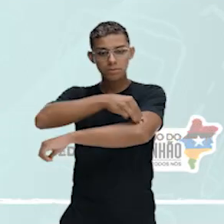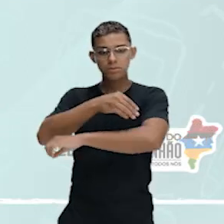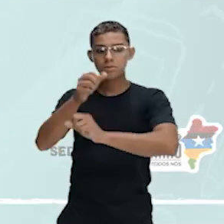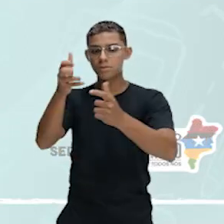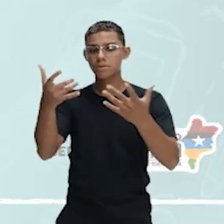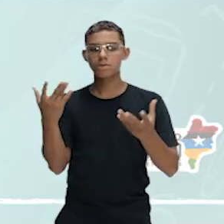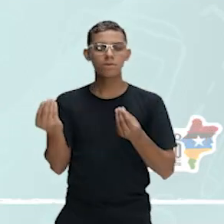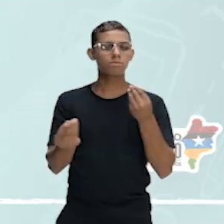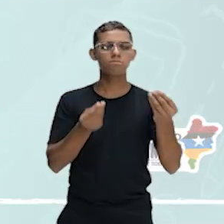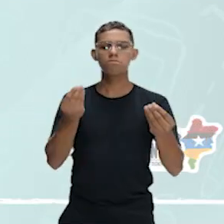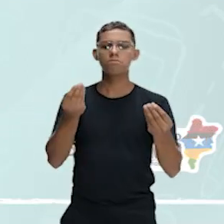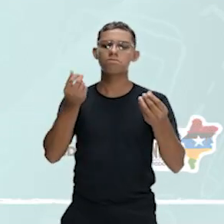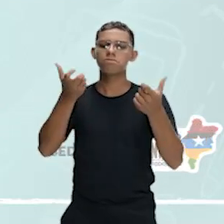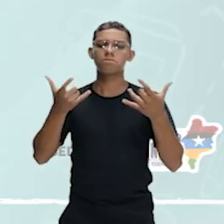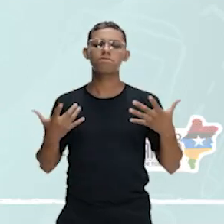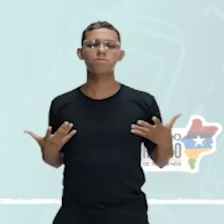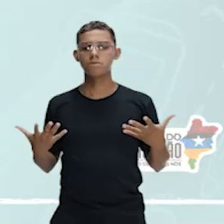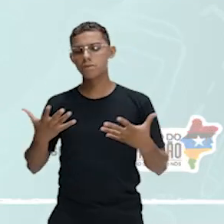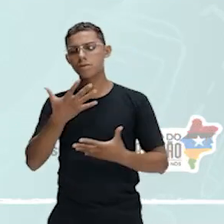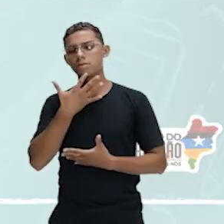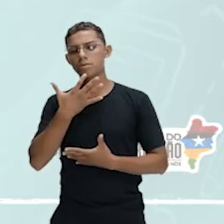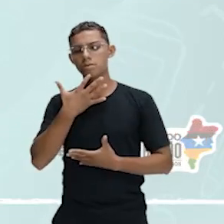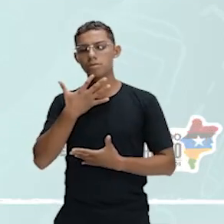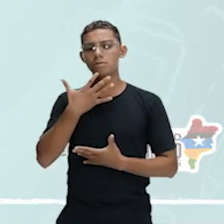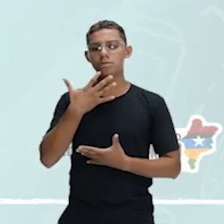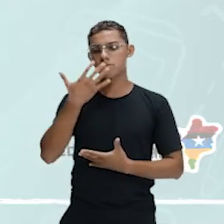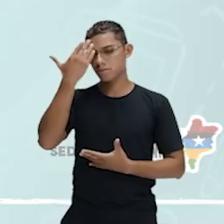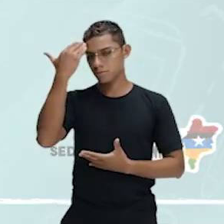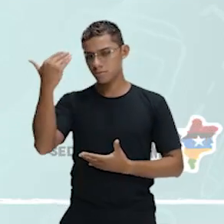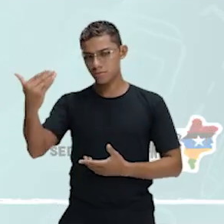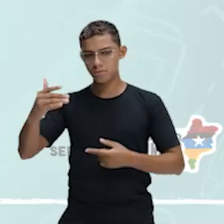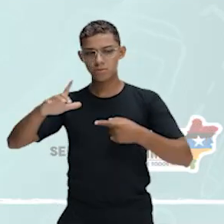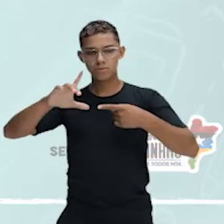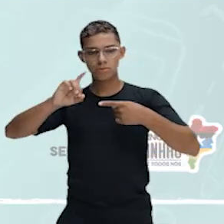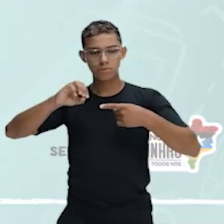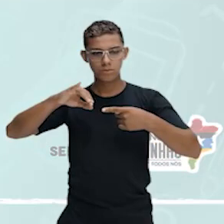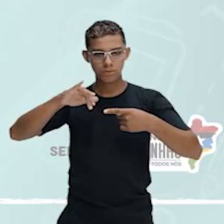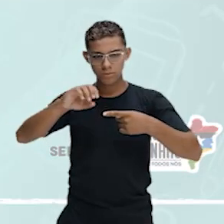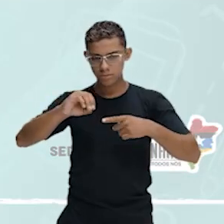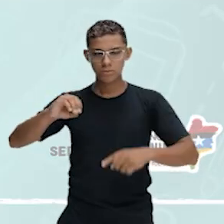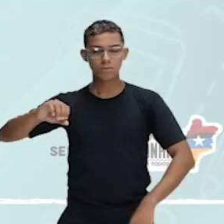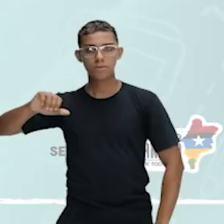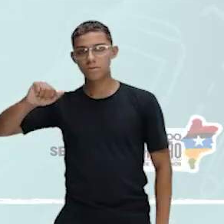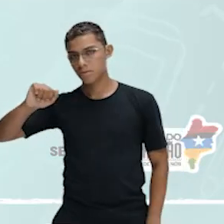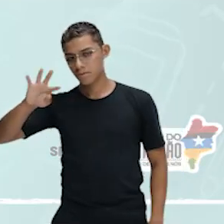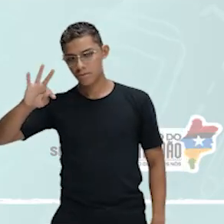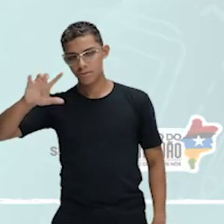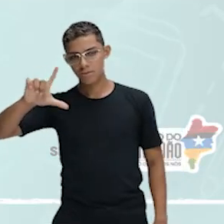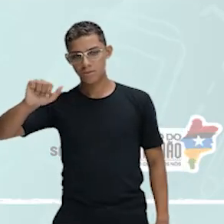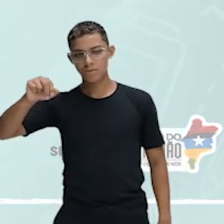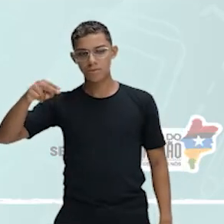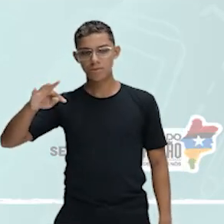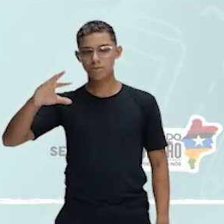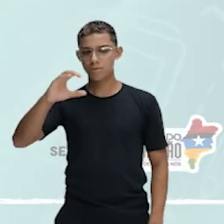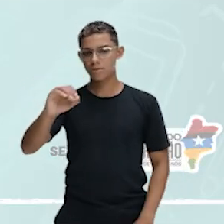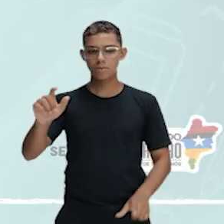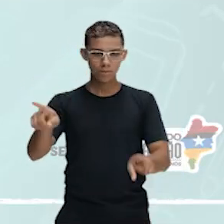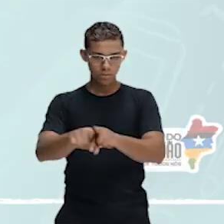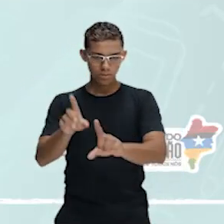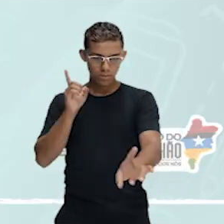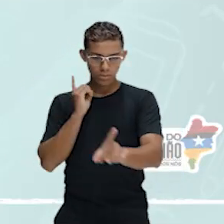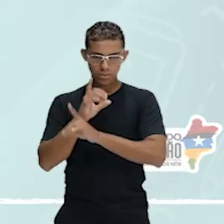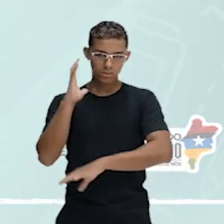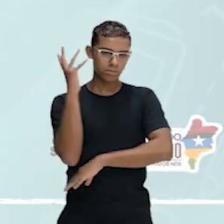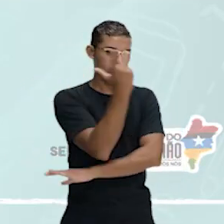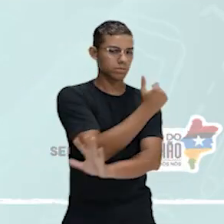de mares e morros? Também é chamado de domínio atlântico. É lá onde nós vamos encontrar a Mata